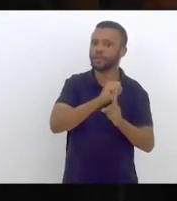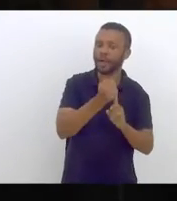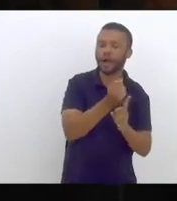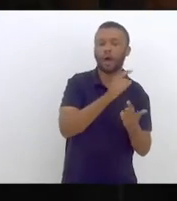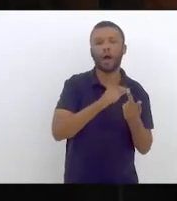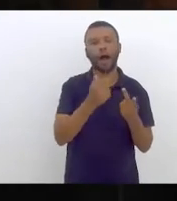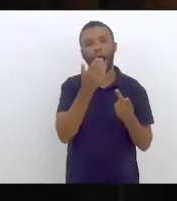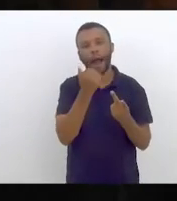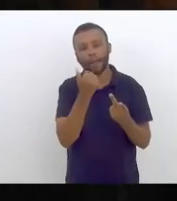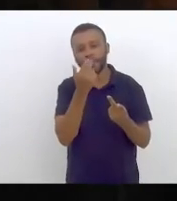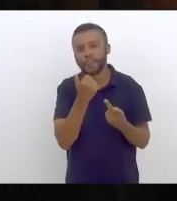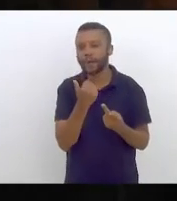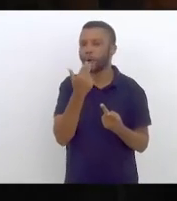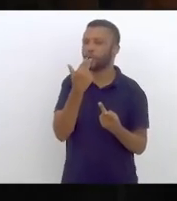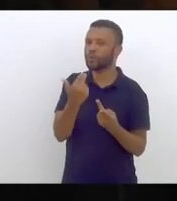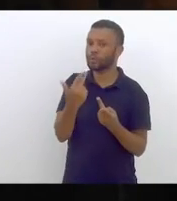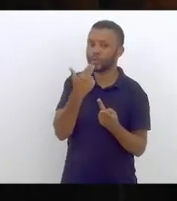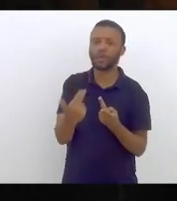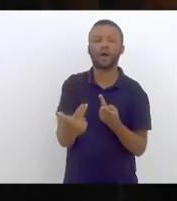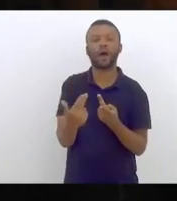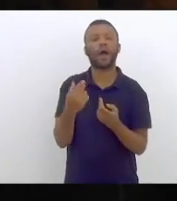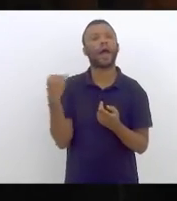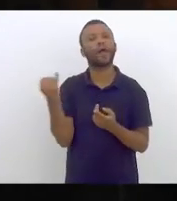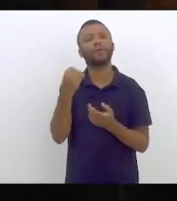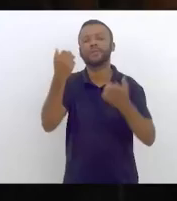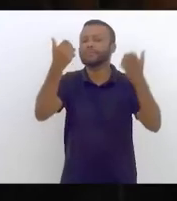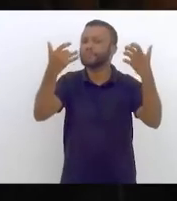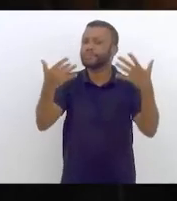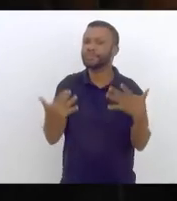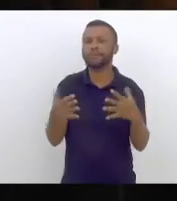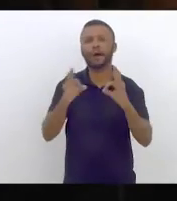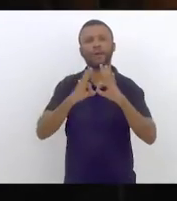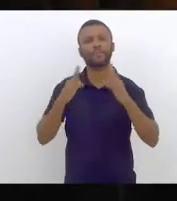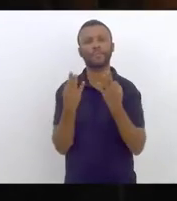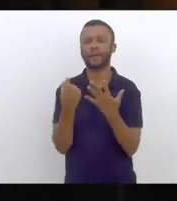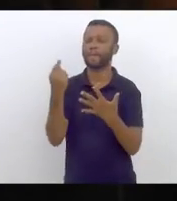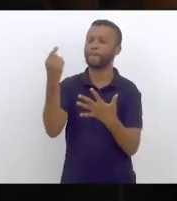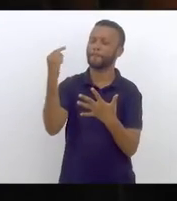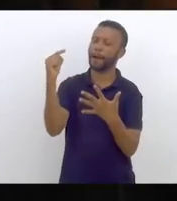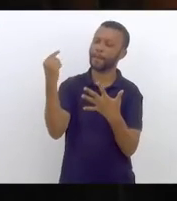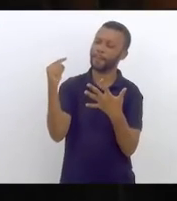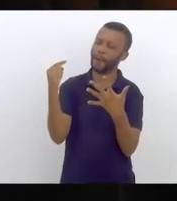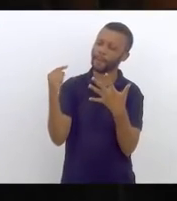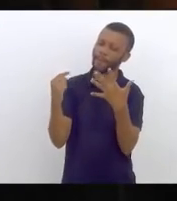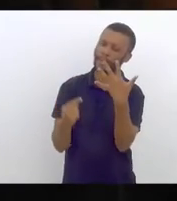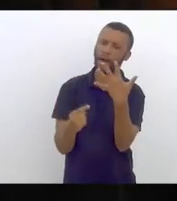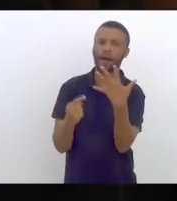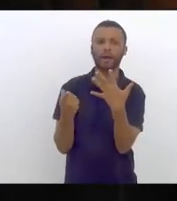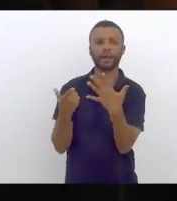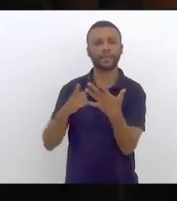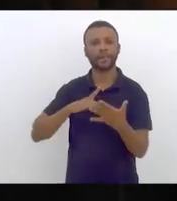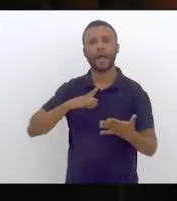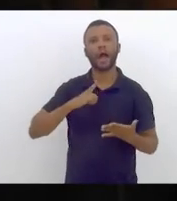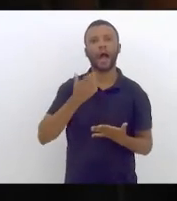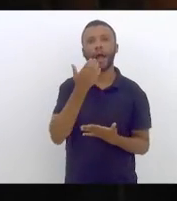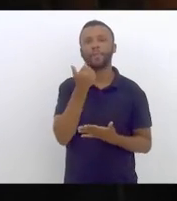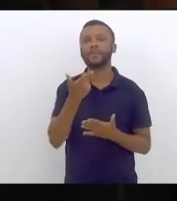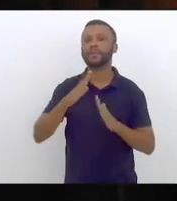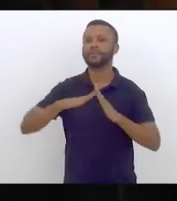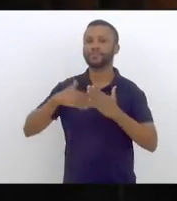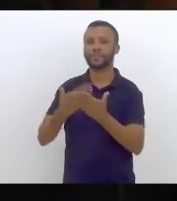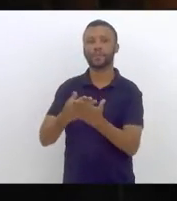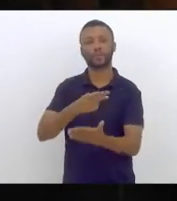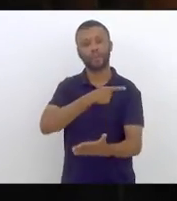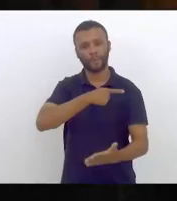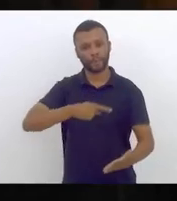É nesse cenário, e é importante que se destaque, que são muitas as famílias que contam com a alimentação escolar, que o presidente da